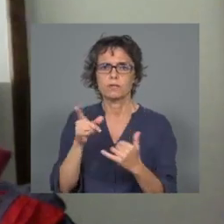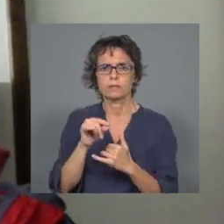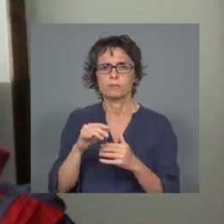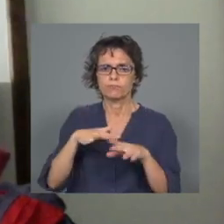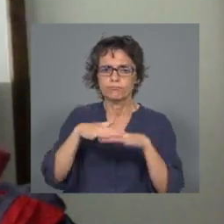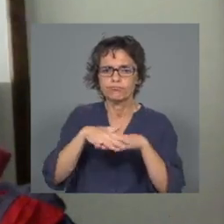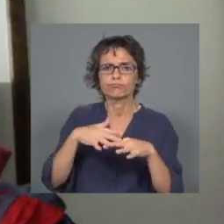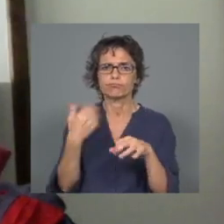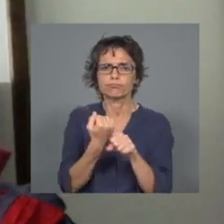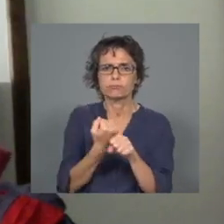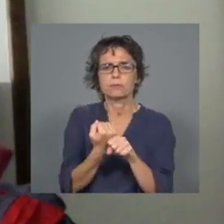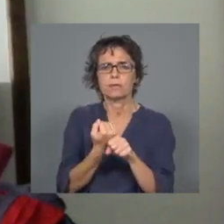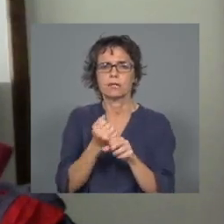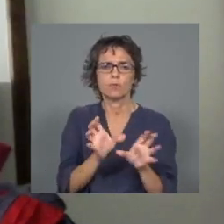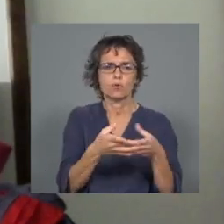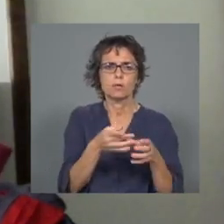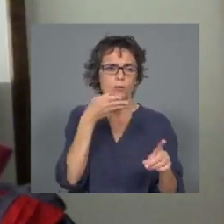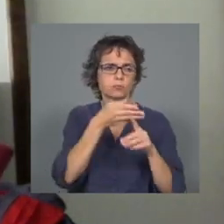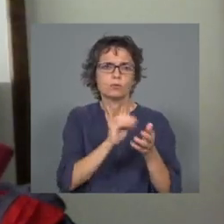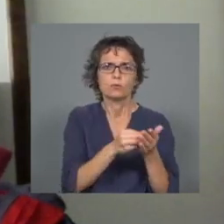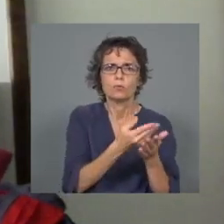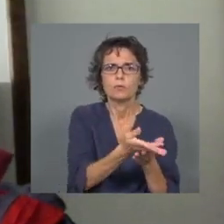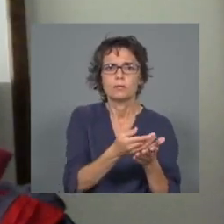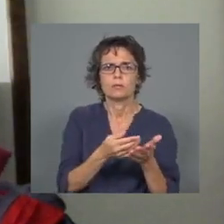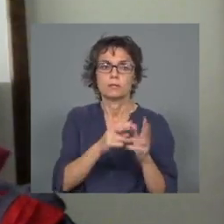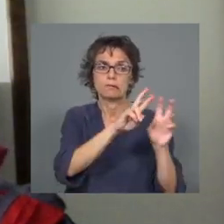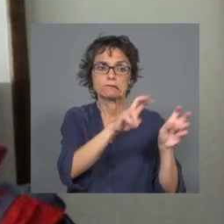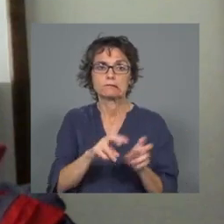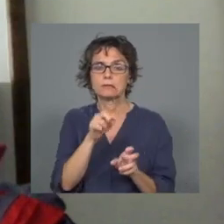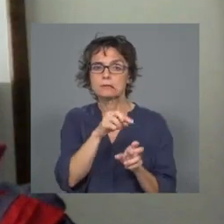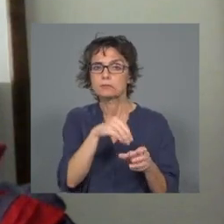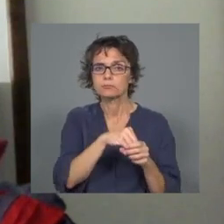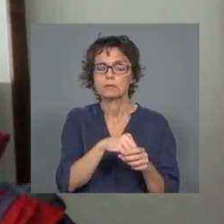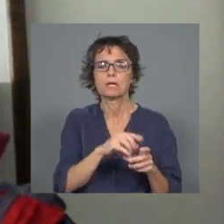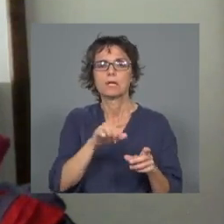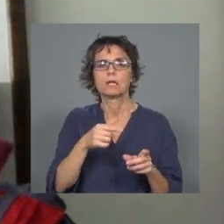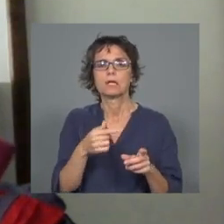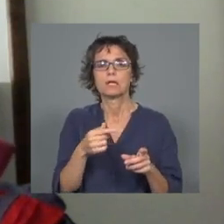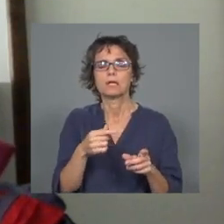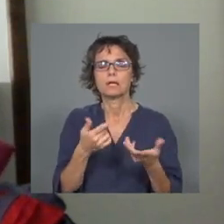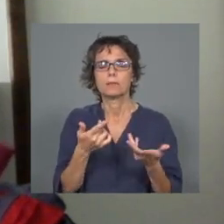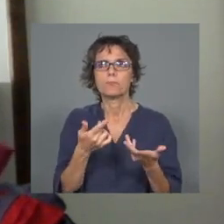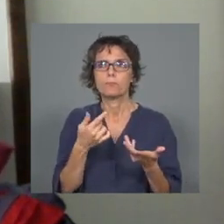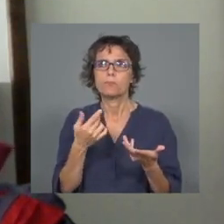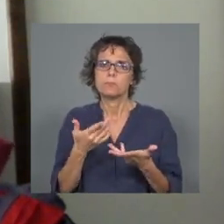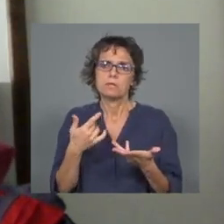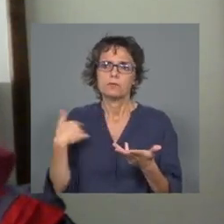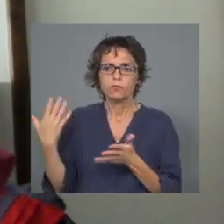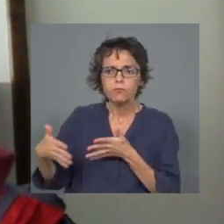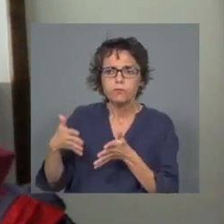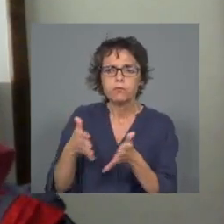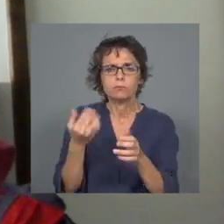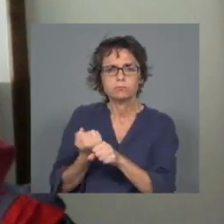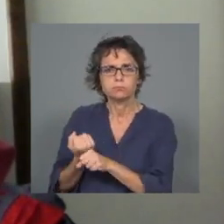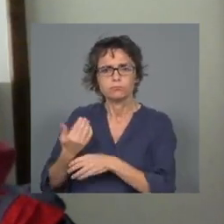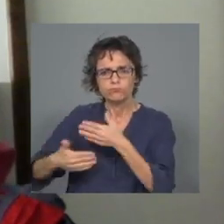criámos uma equipa da pobreza para trabalhar os temas da pobreza em Portugal e, portanto, tem sido um percurso muito